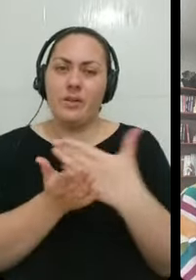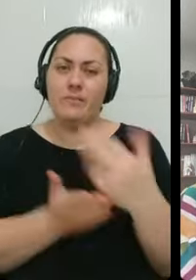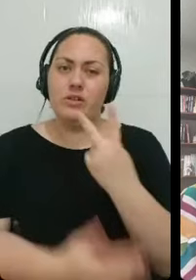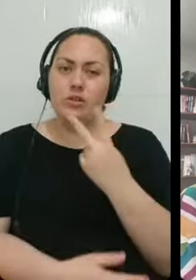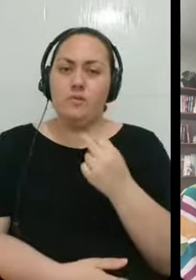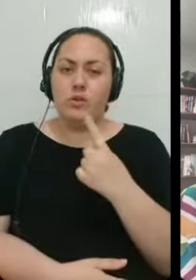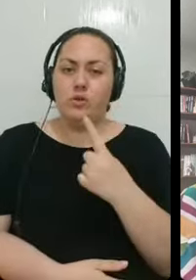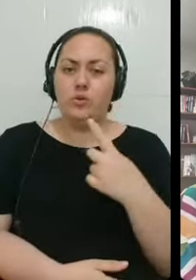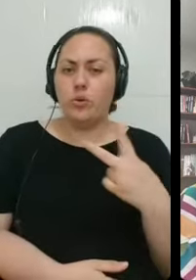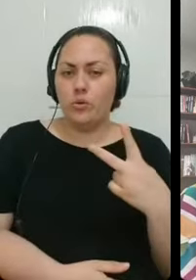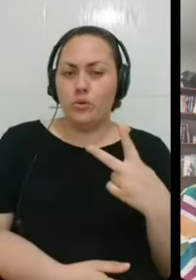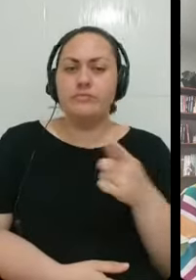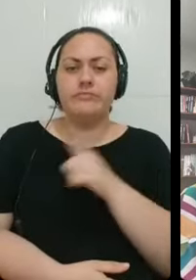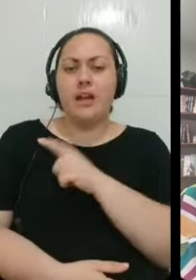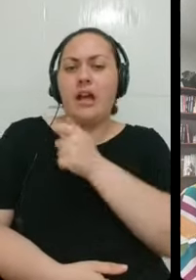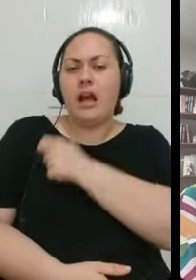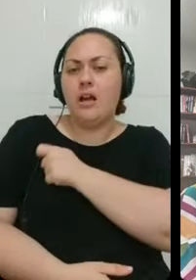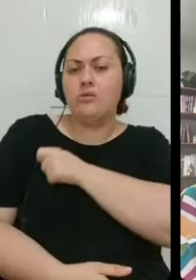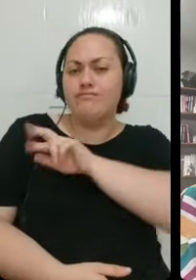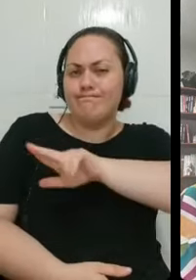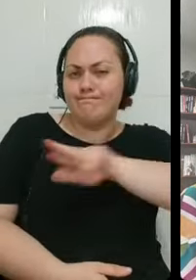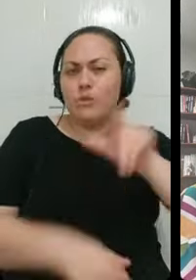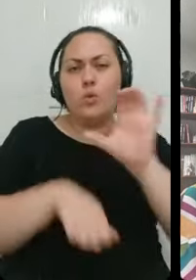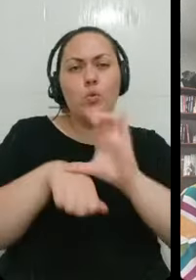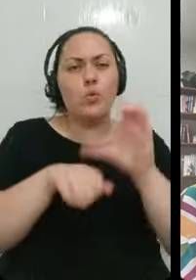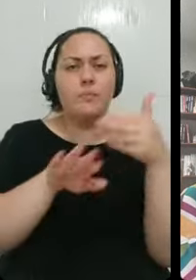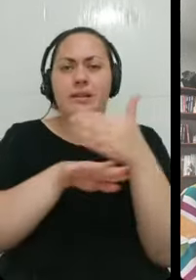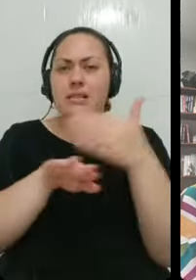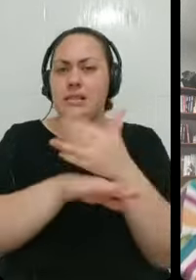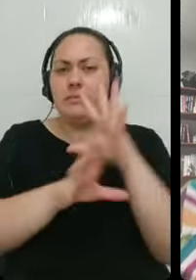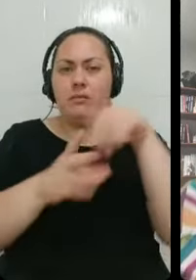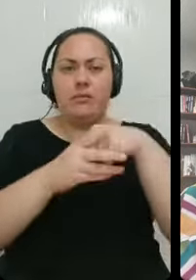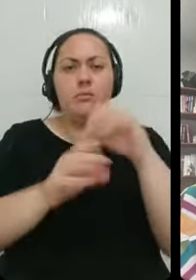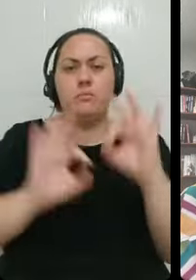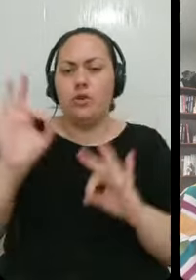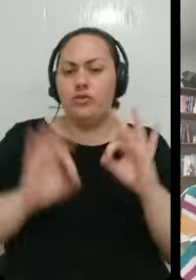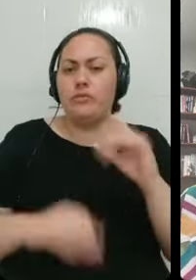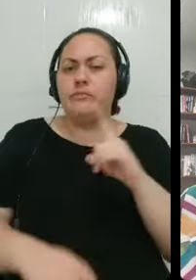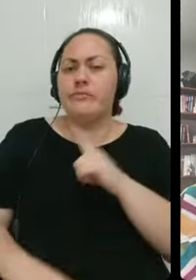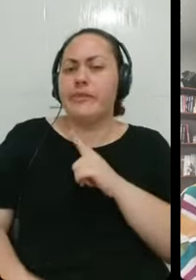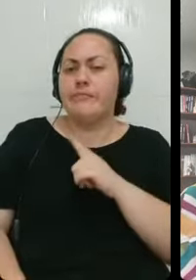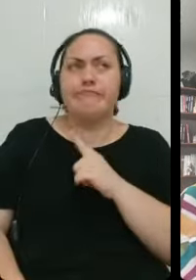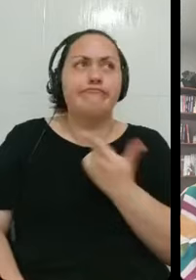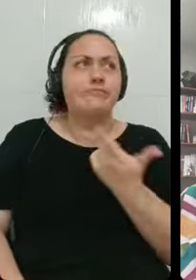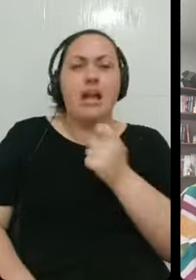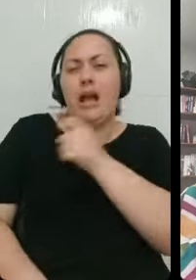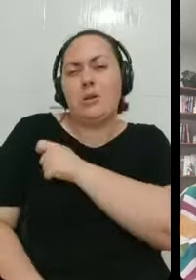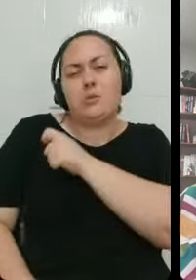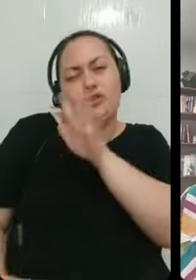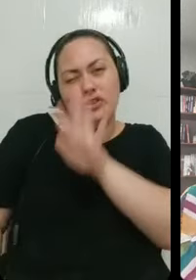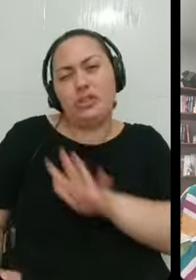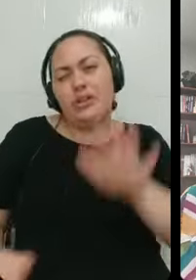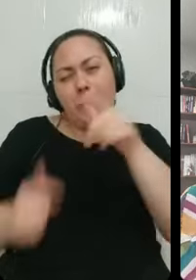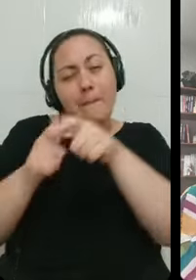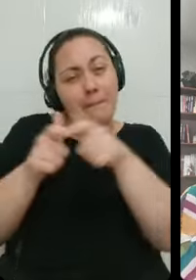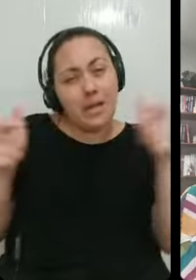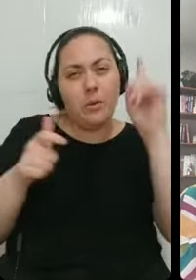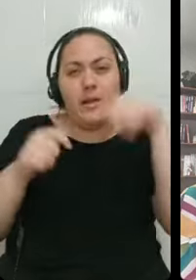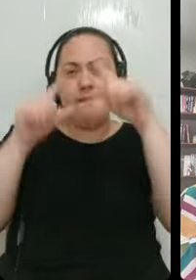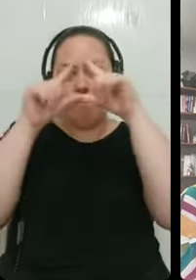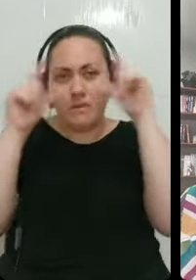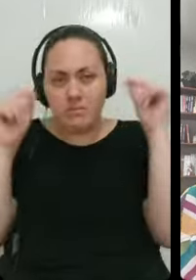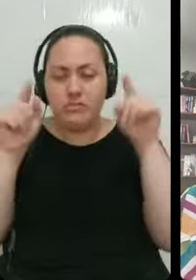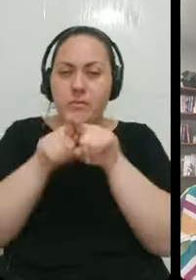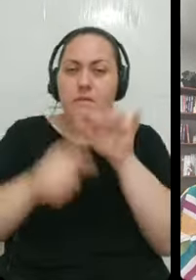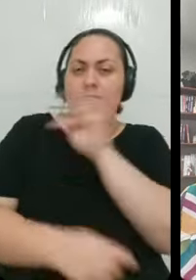tivemos alunos de vários cursos, né, participando do programa. Então, alunos, de modo geral, a maioria enfermagem e